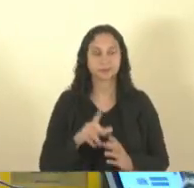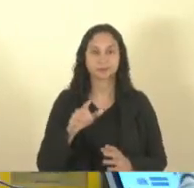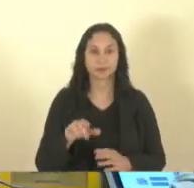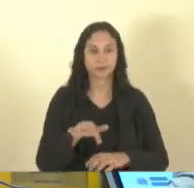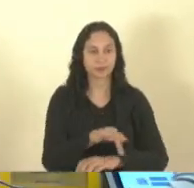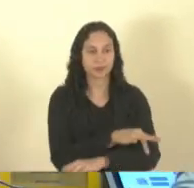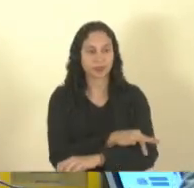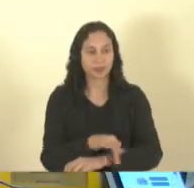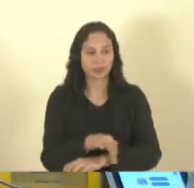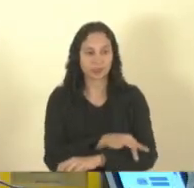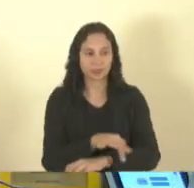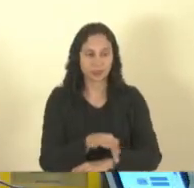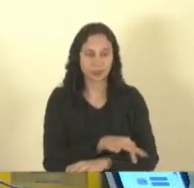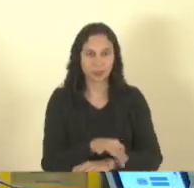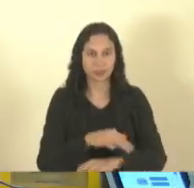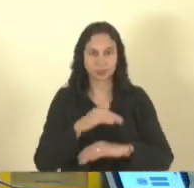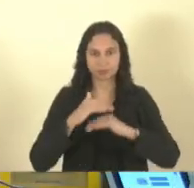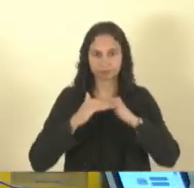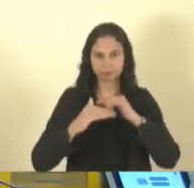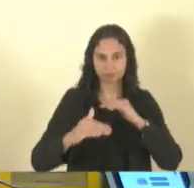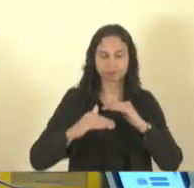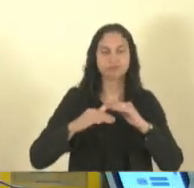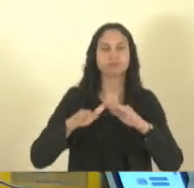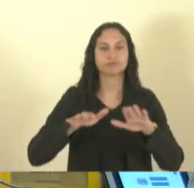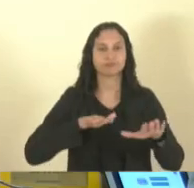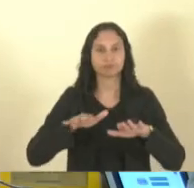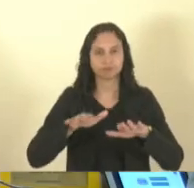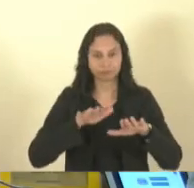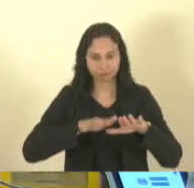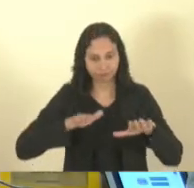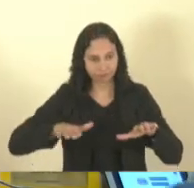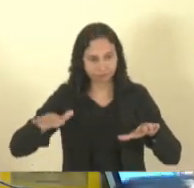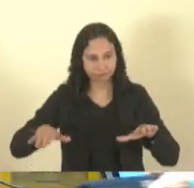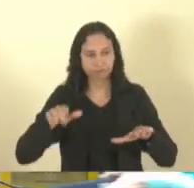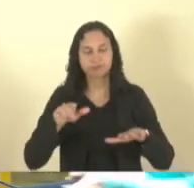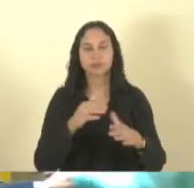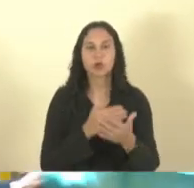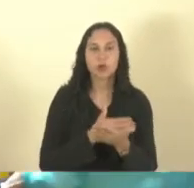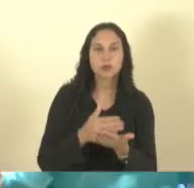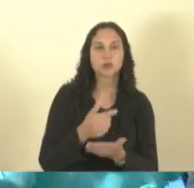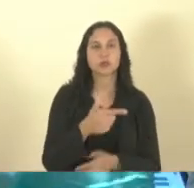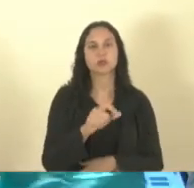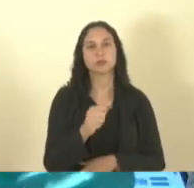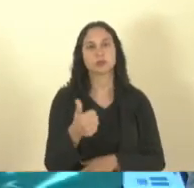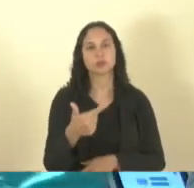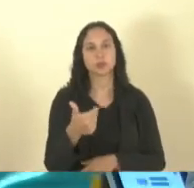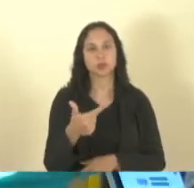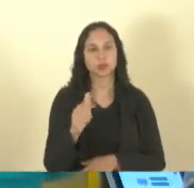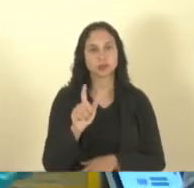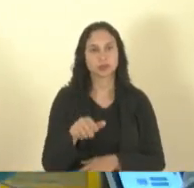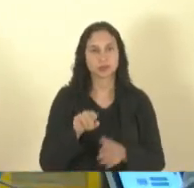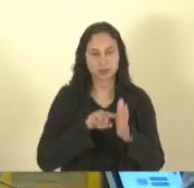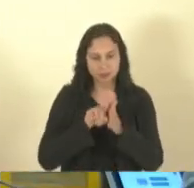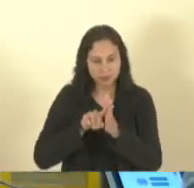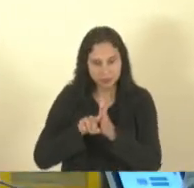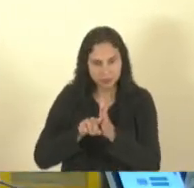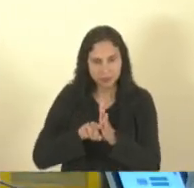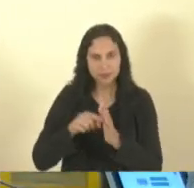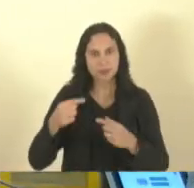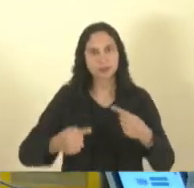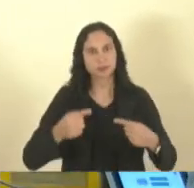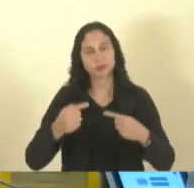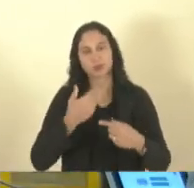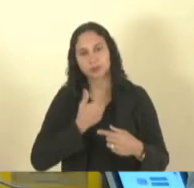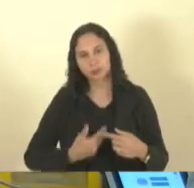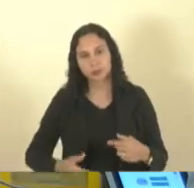Arquiteta urbanista, iniciou sua atuação na administração estadual no ano de 2012, no cargo de especialista em políticas públicas